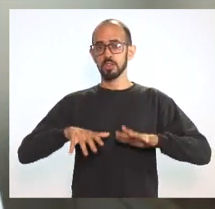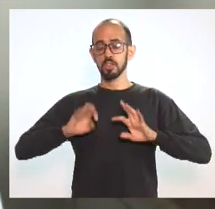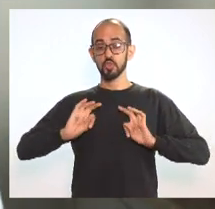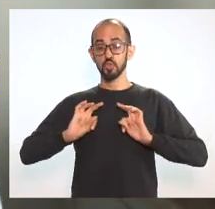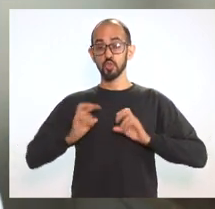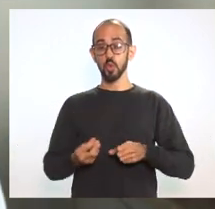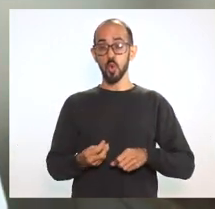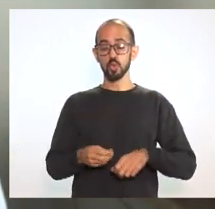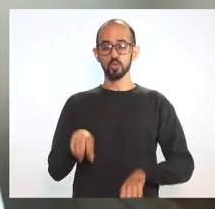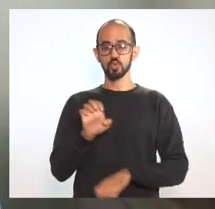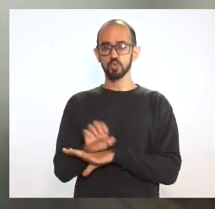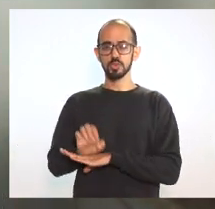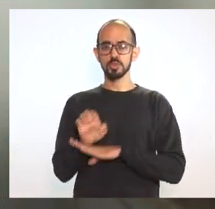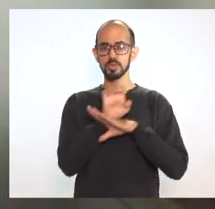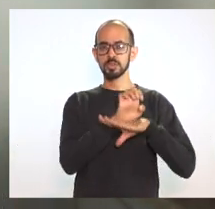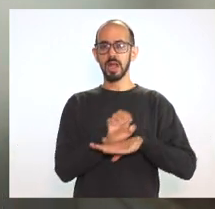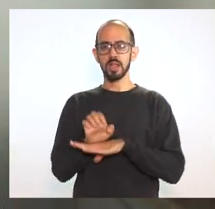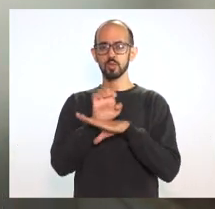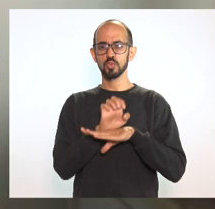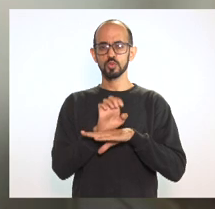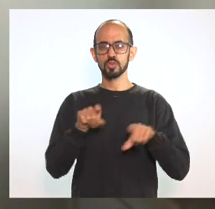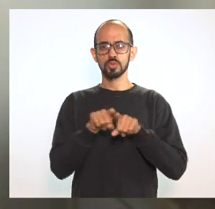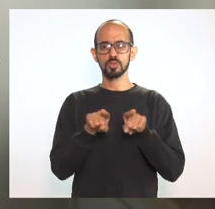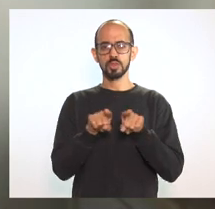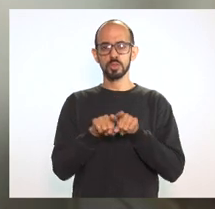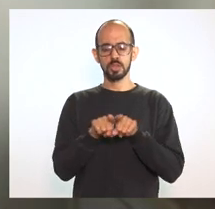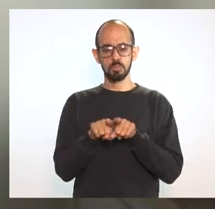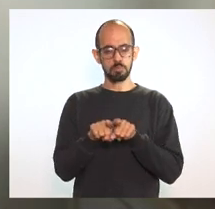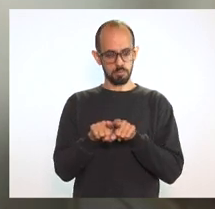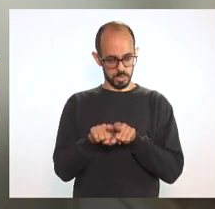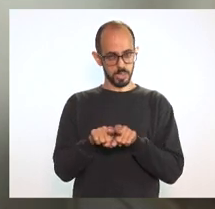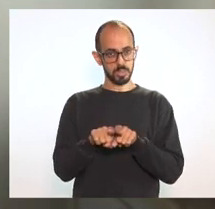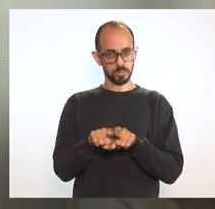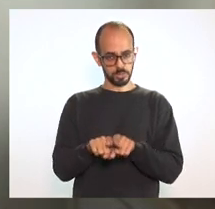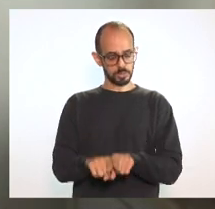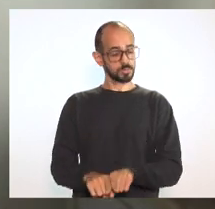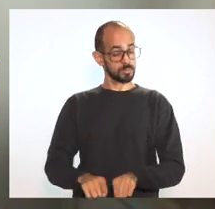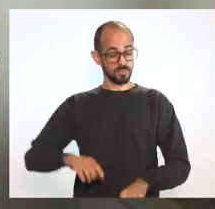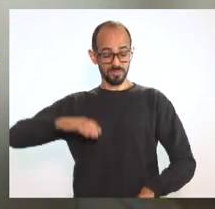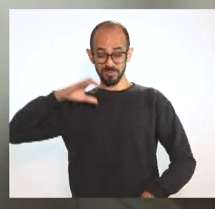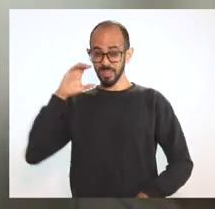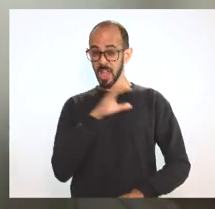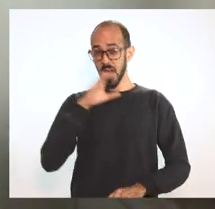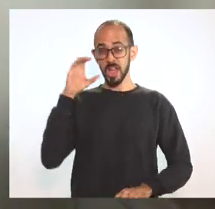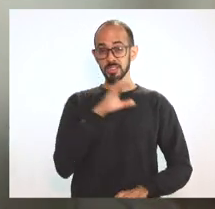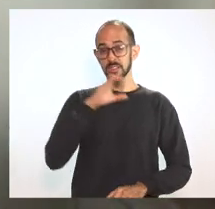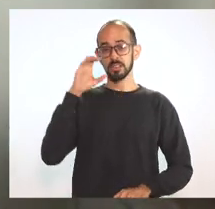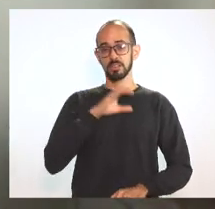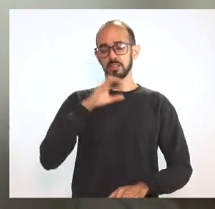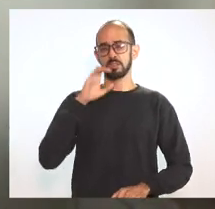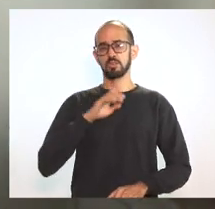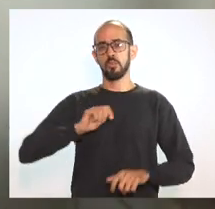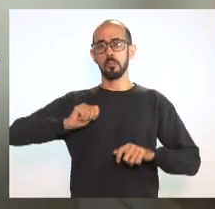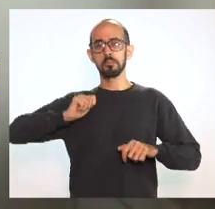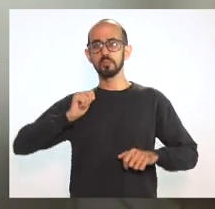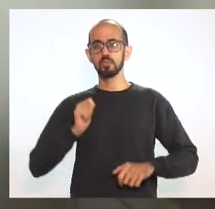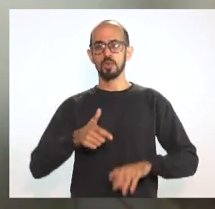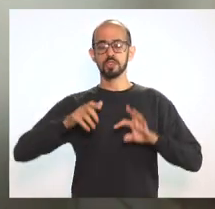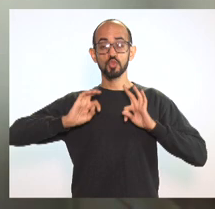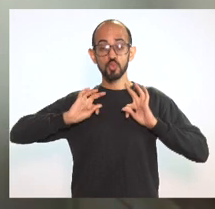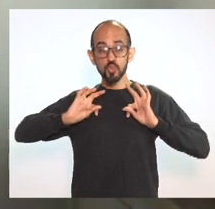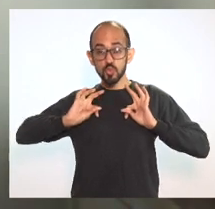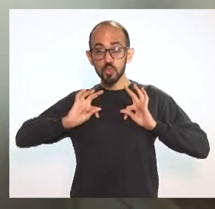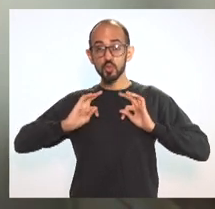unidades federativas e em marcha acelerada em quase todas as